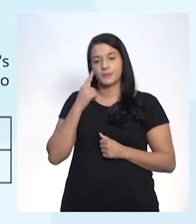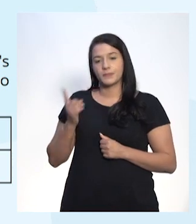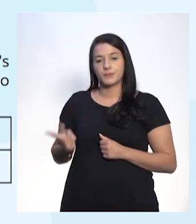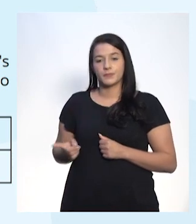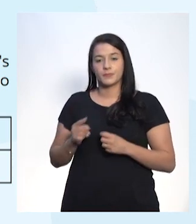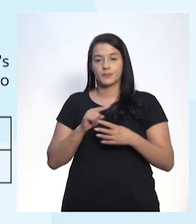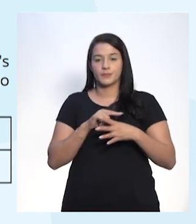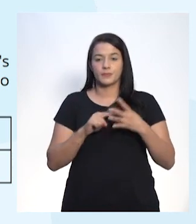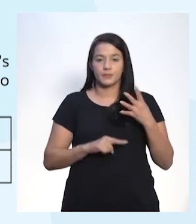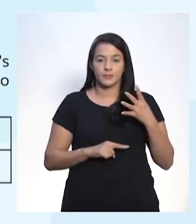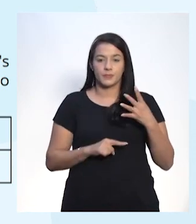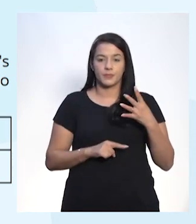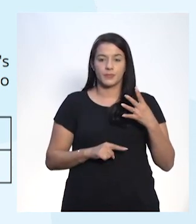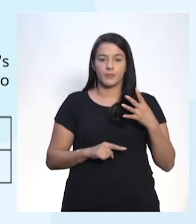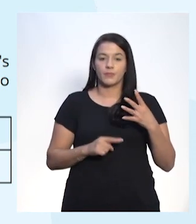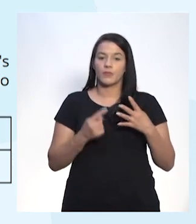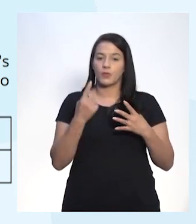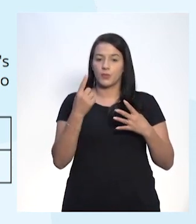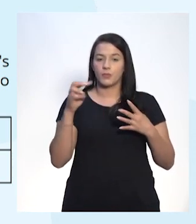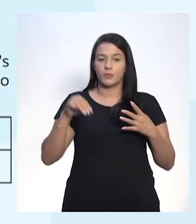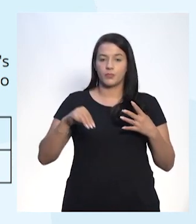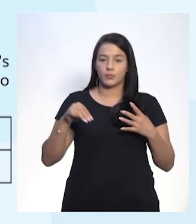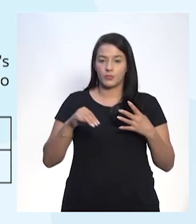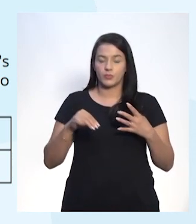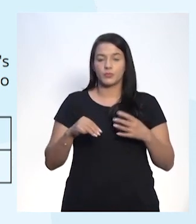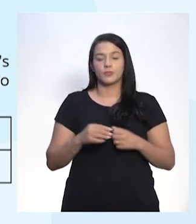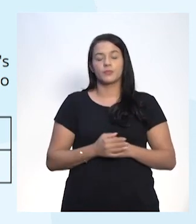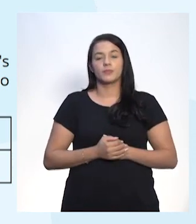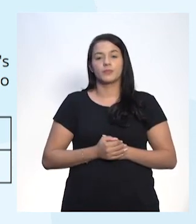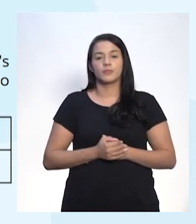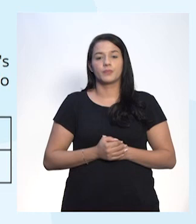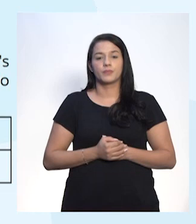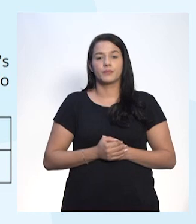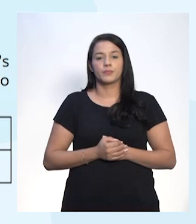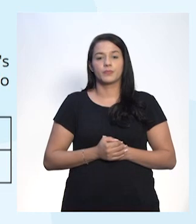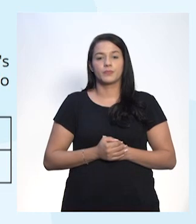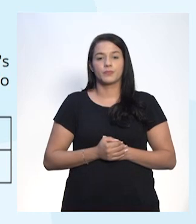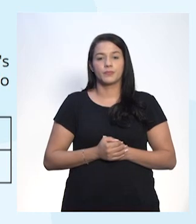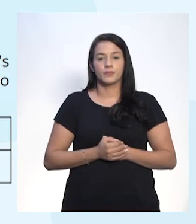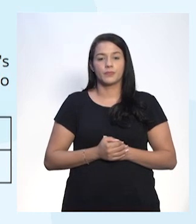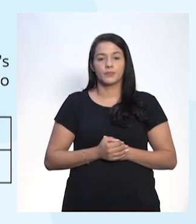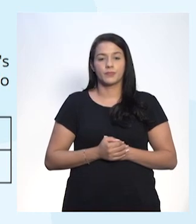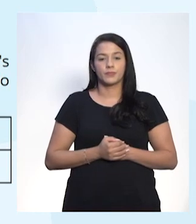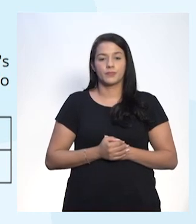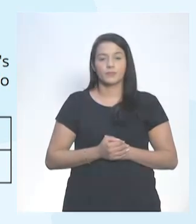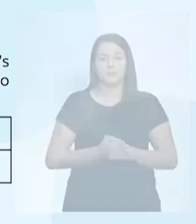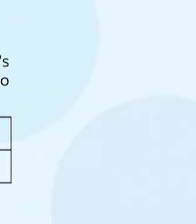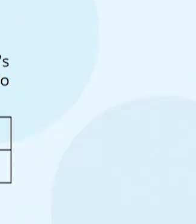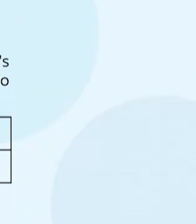secondary. Então, vocês têm agora 1 minuto e meio para resolver. E a gente já volta.